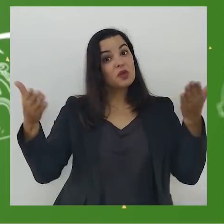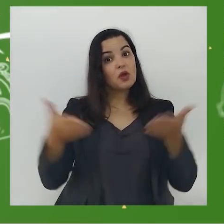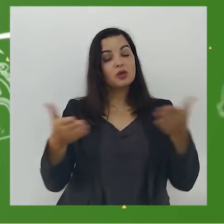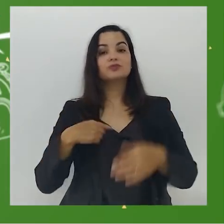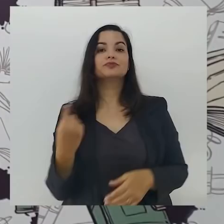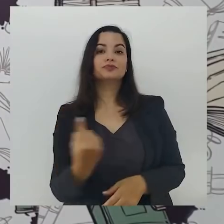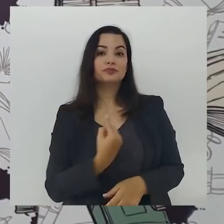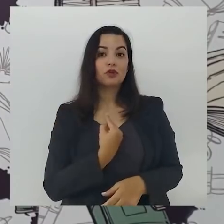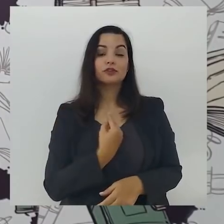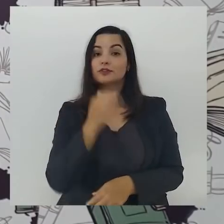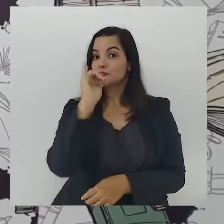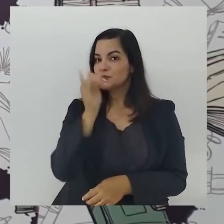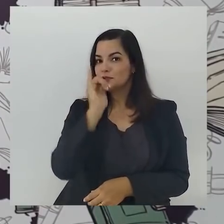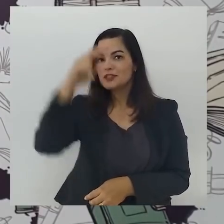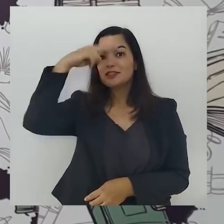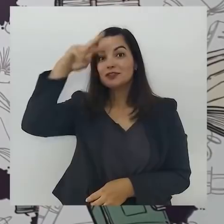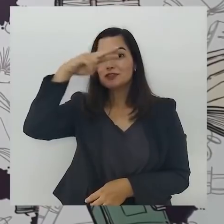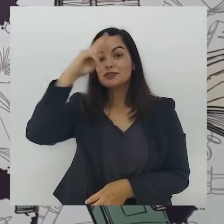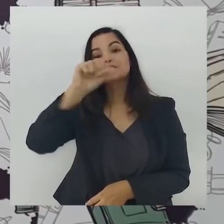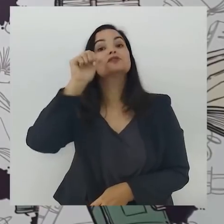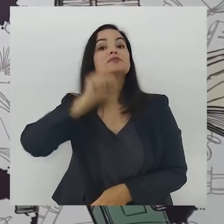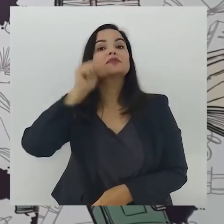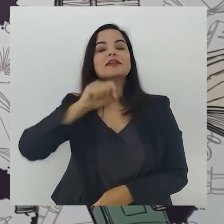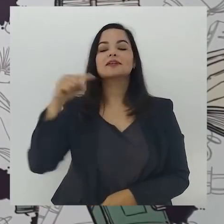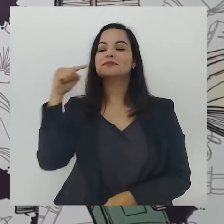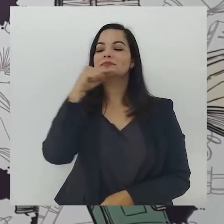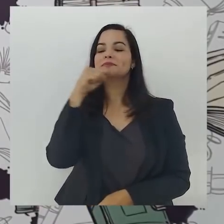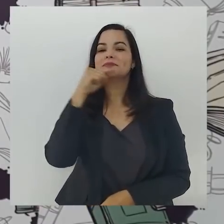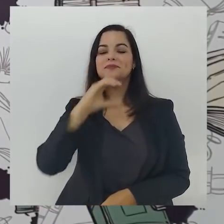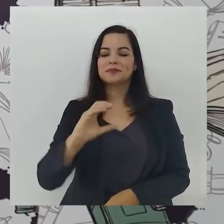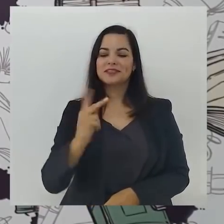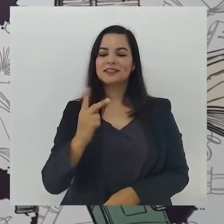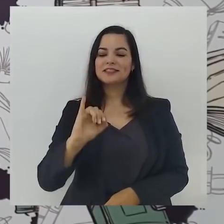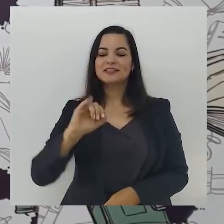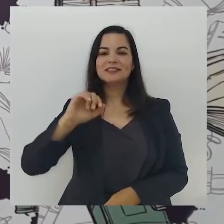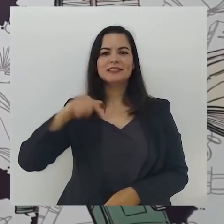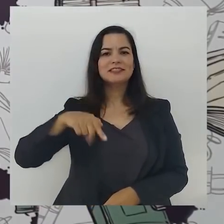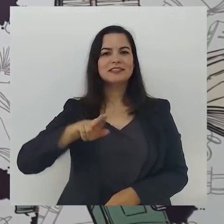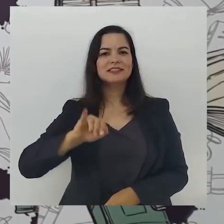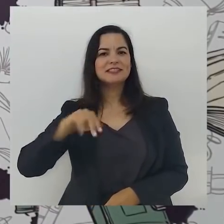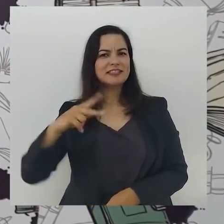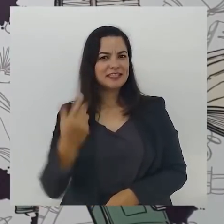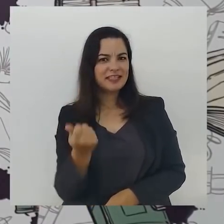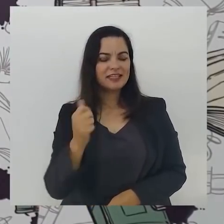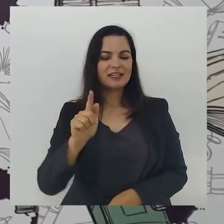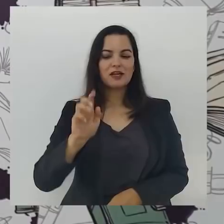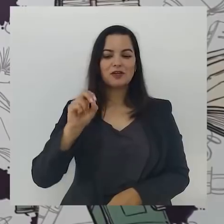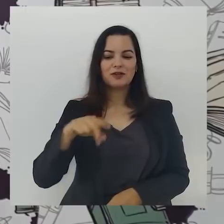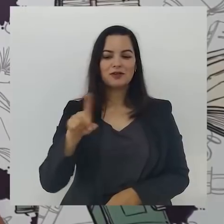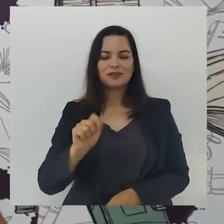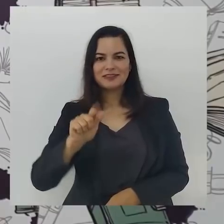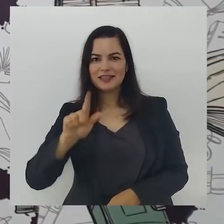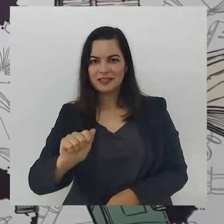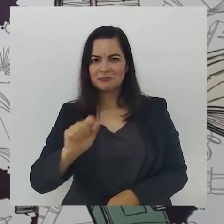Hoje nós vamos contar a história de Chiquinha Gonzaga. Quem já ouviu falar?